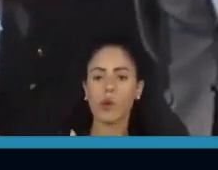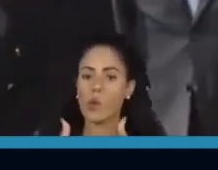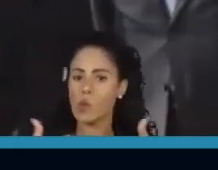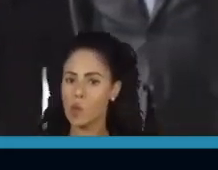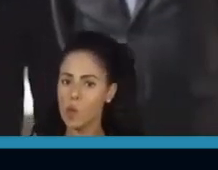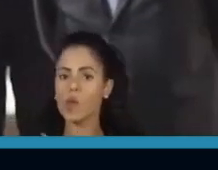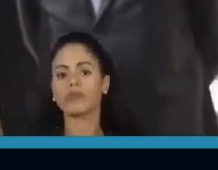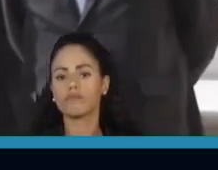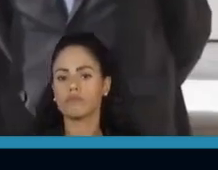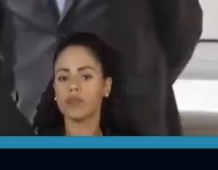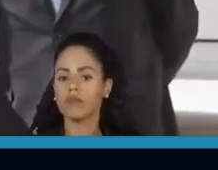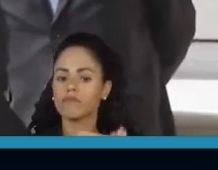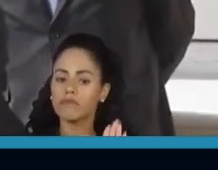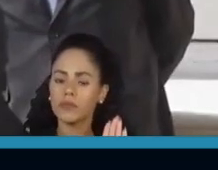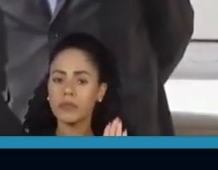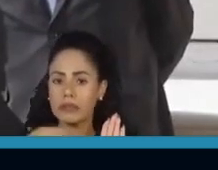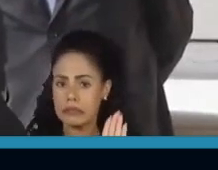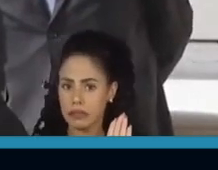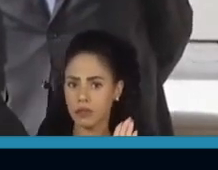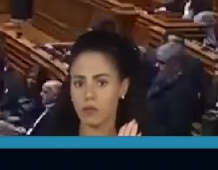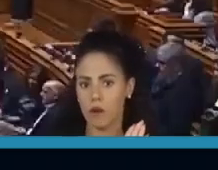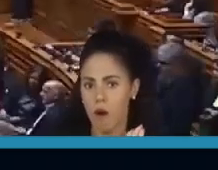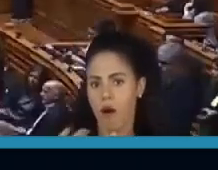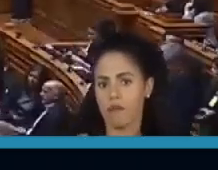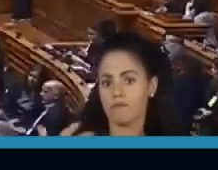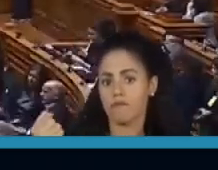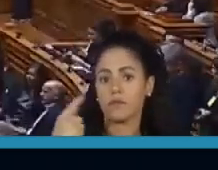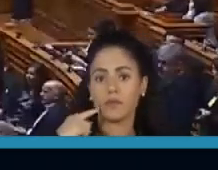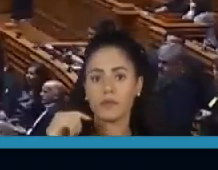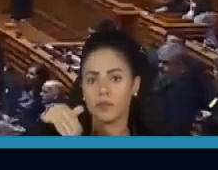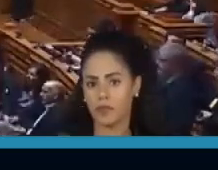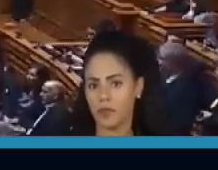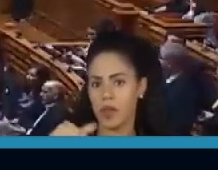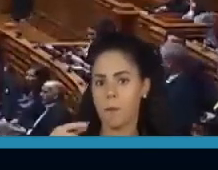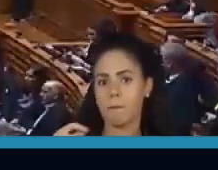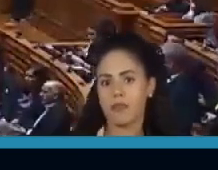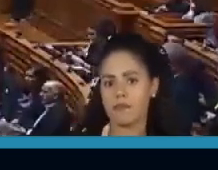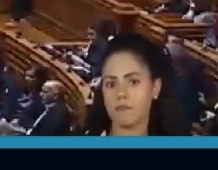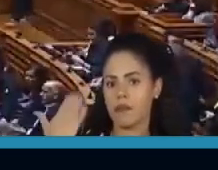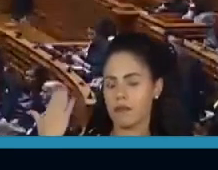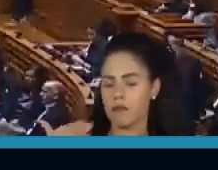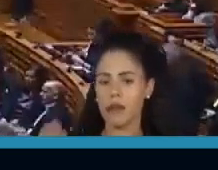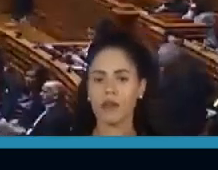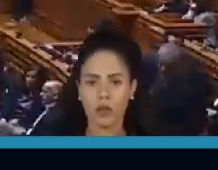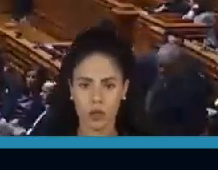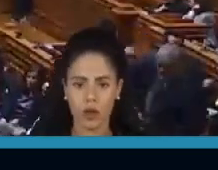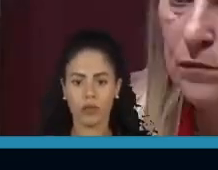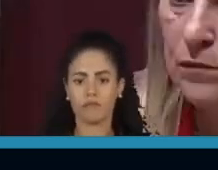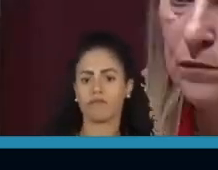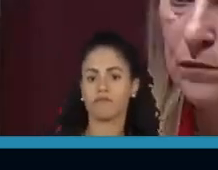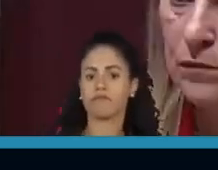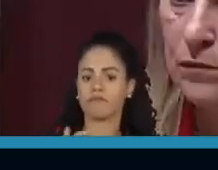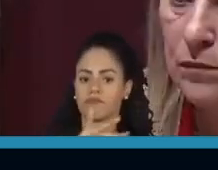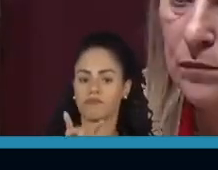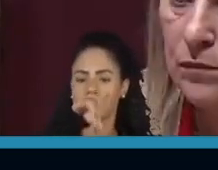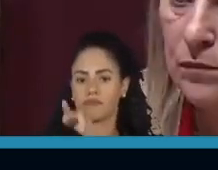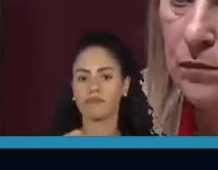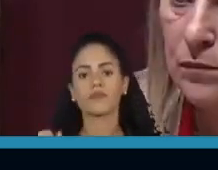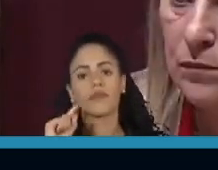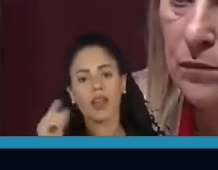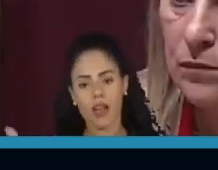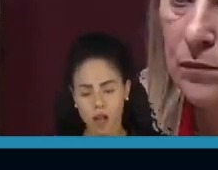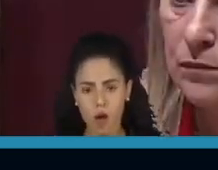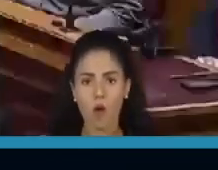políticas migratórias. Vencedora das eleições no mês passado, a coligação Aliança Democrática de